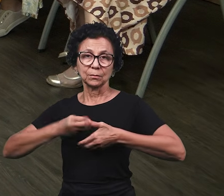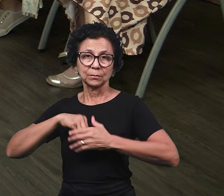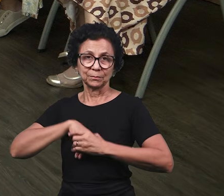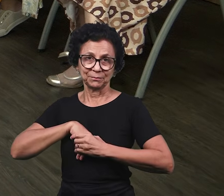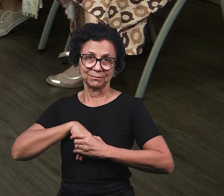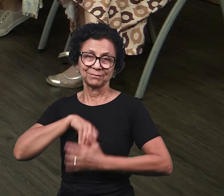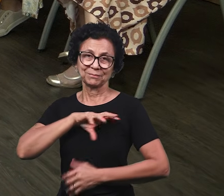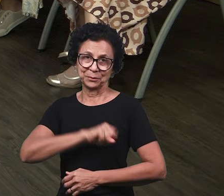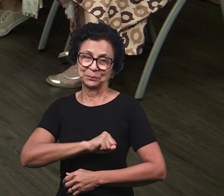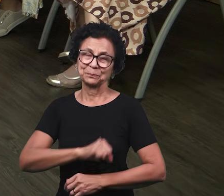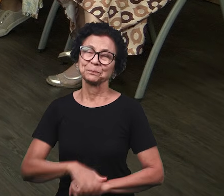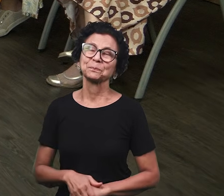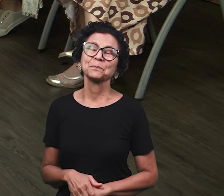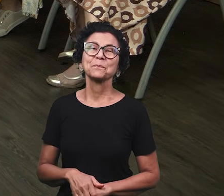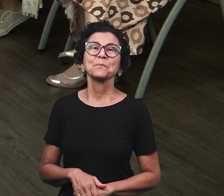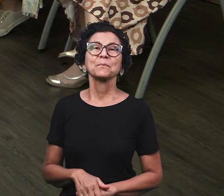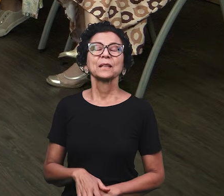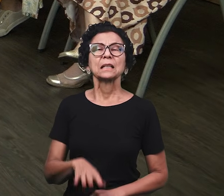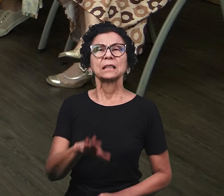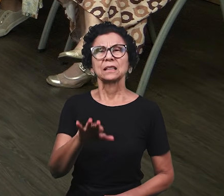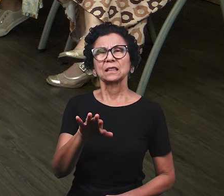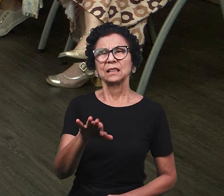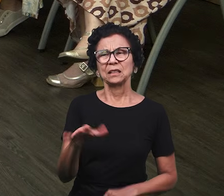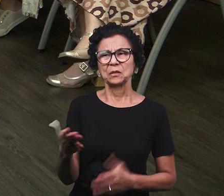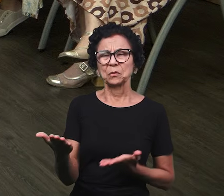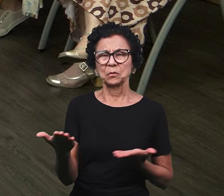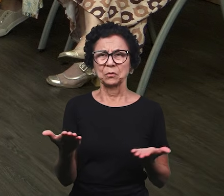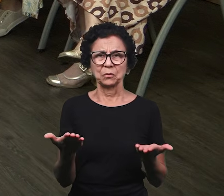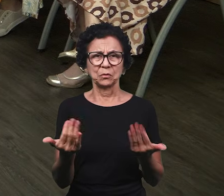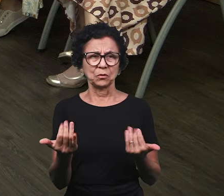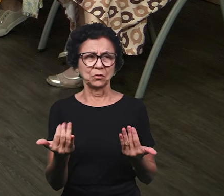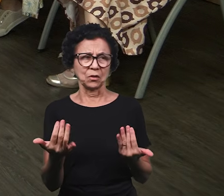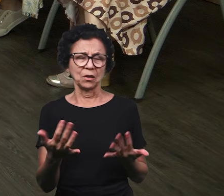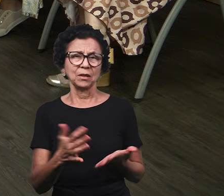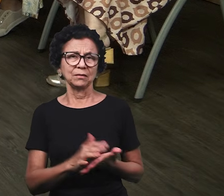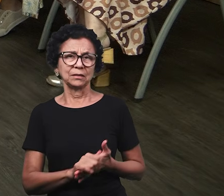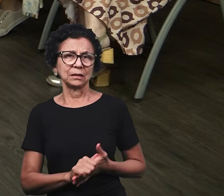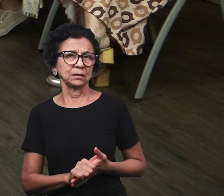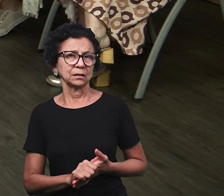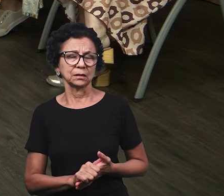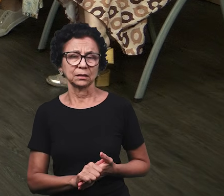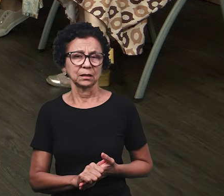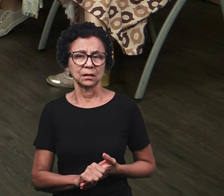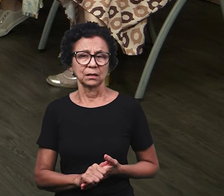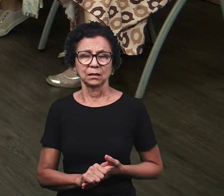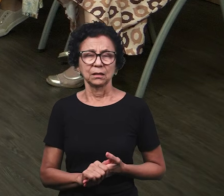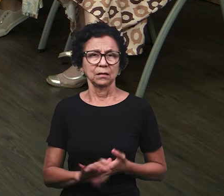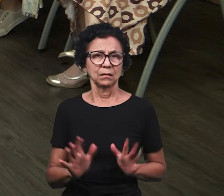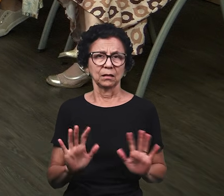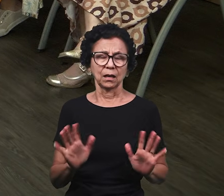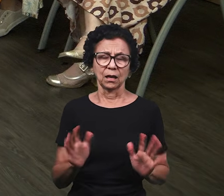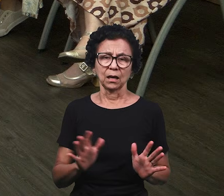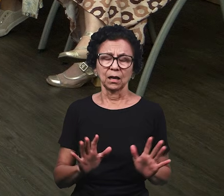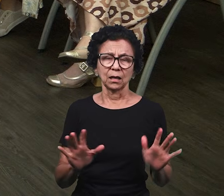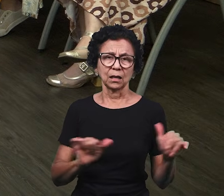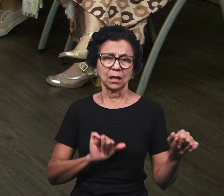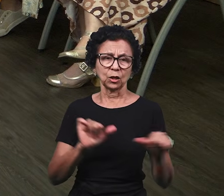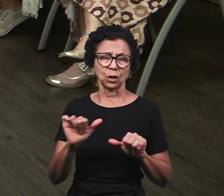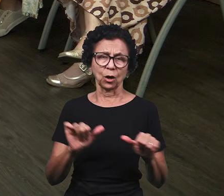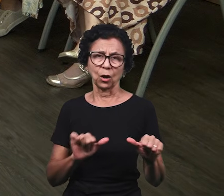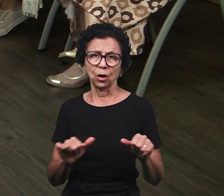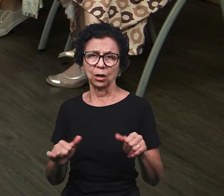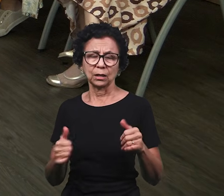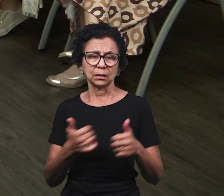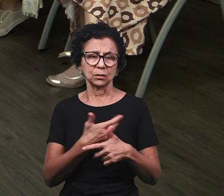não negociamos a nossa vida de ser servo. Você não, é inegociável a